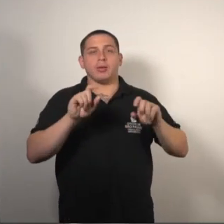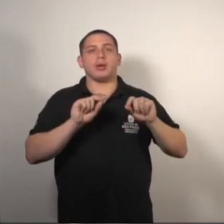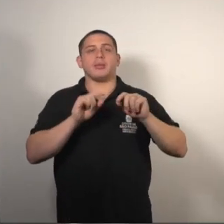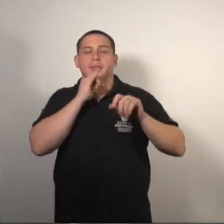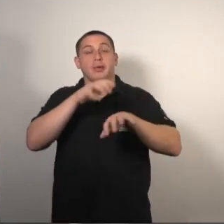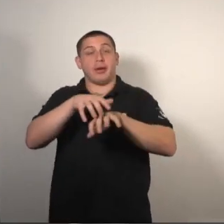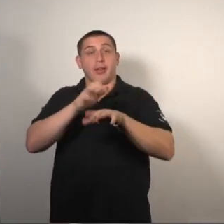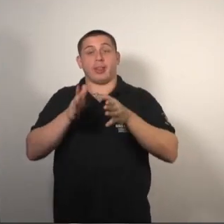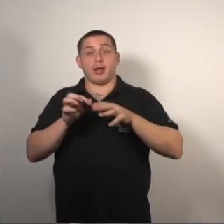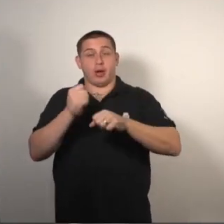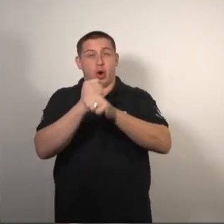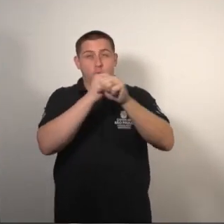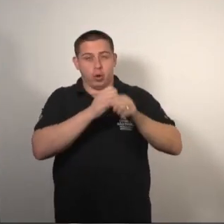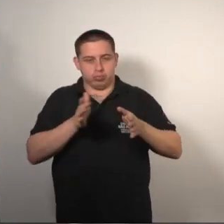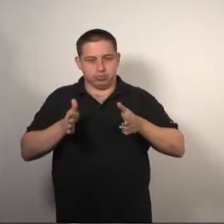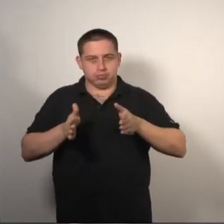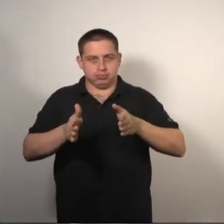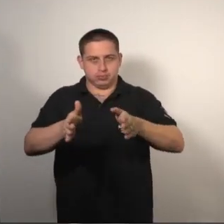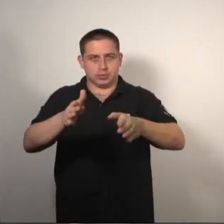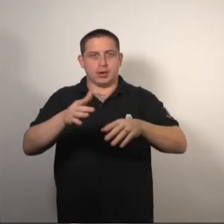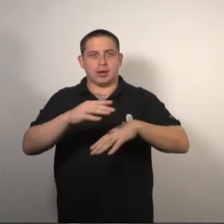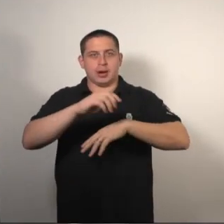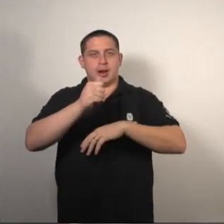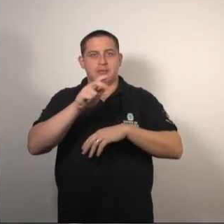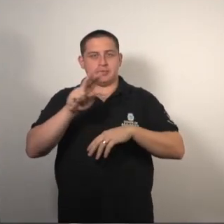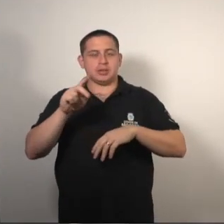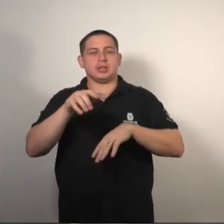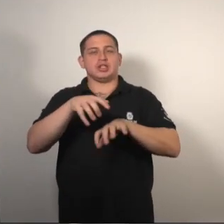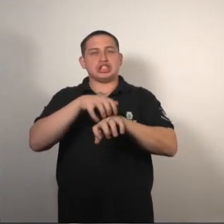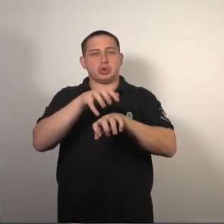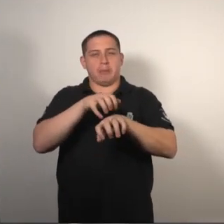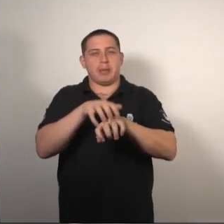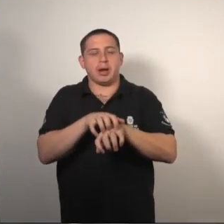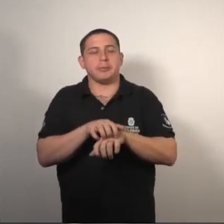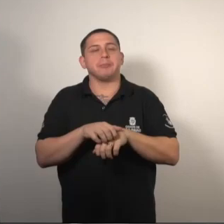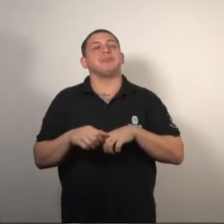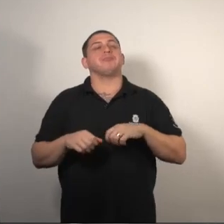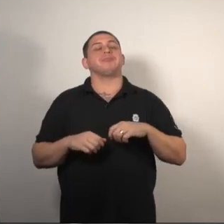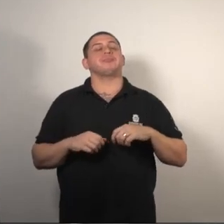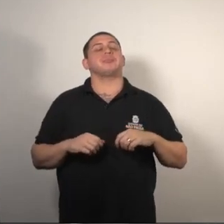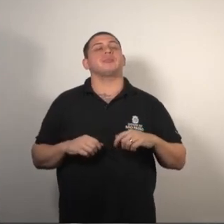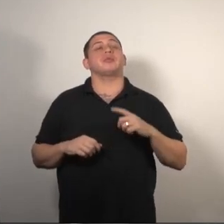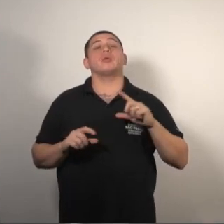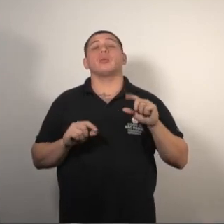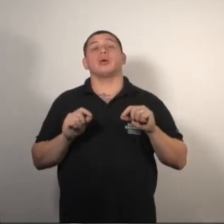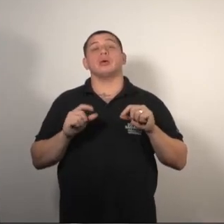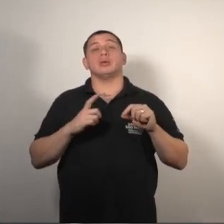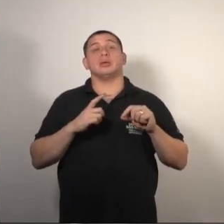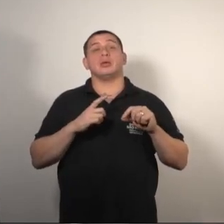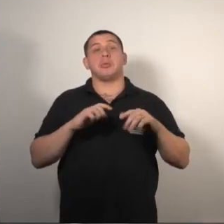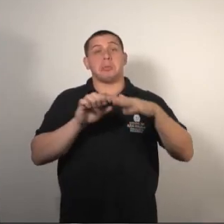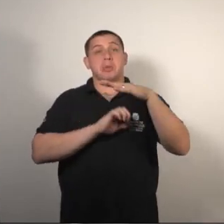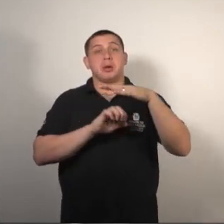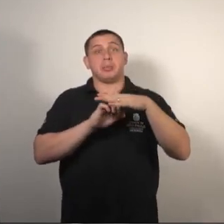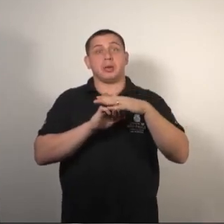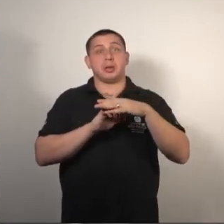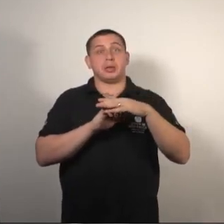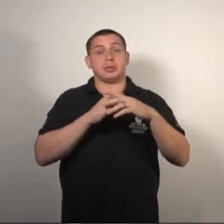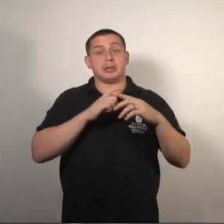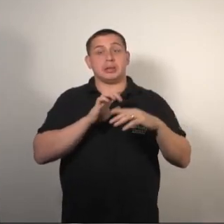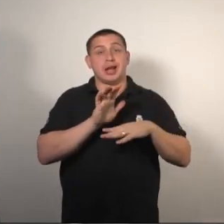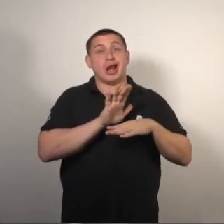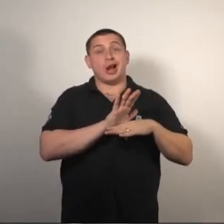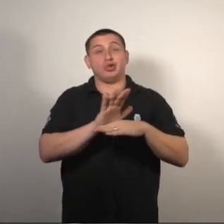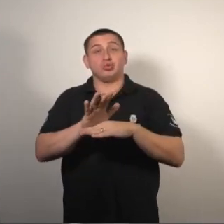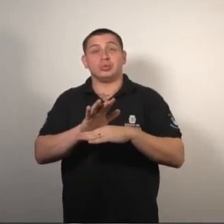realmente o levante que a jornalista colocou, e foi contratado um PDDT para auxiliar e